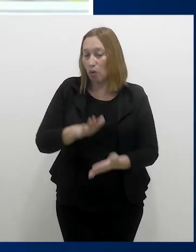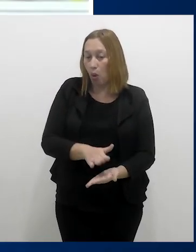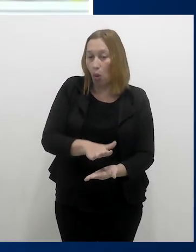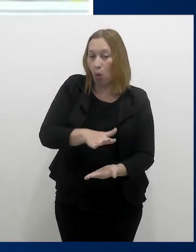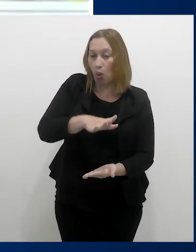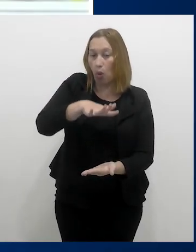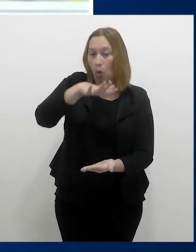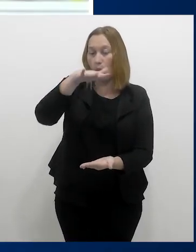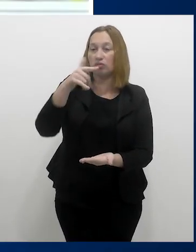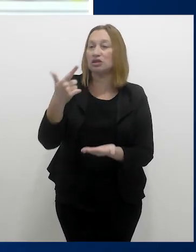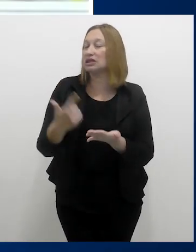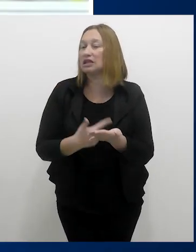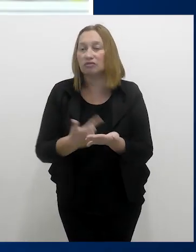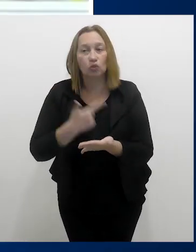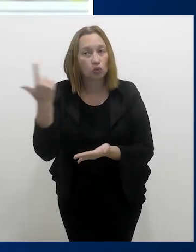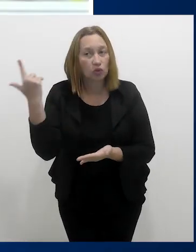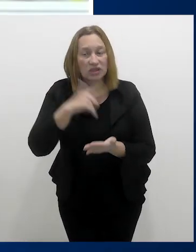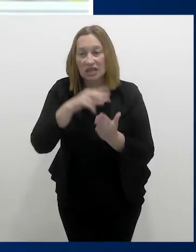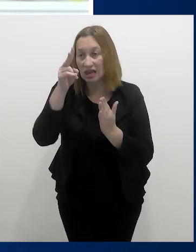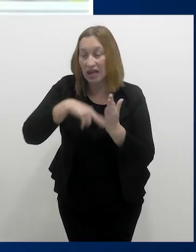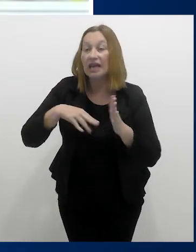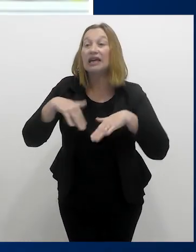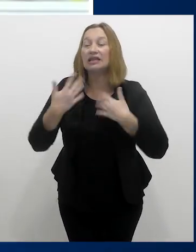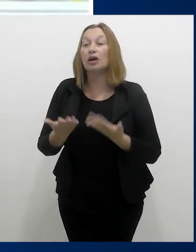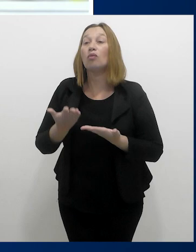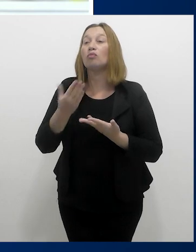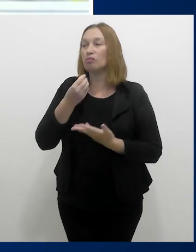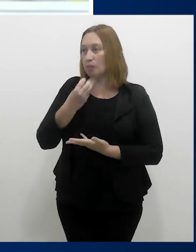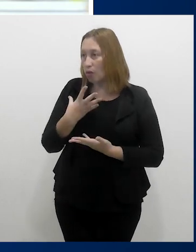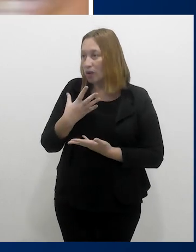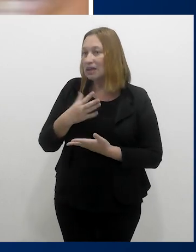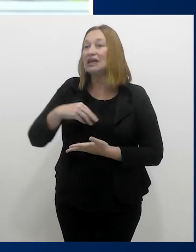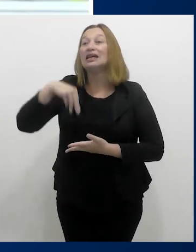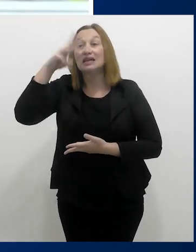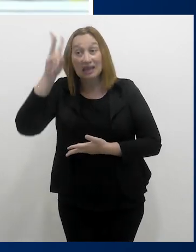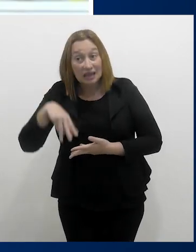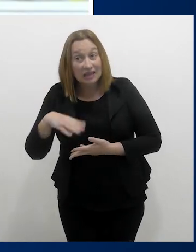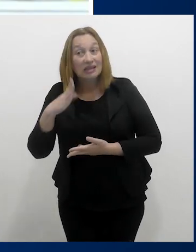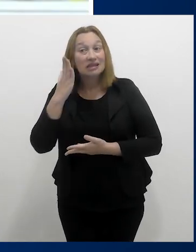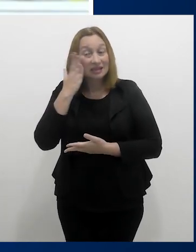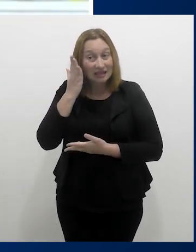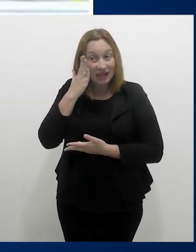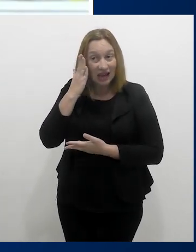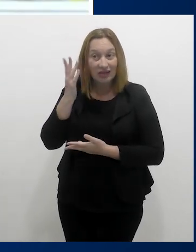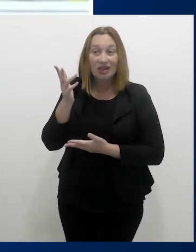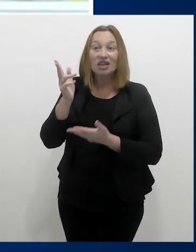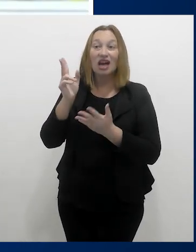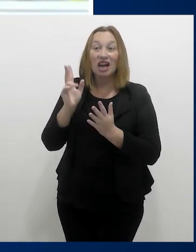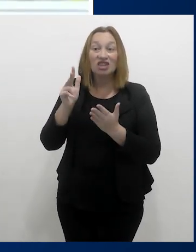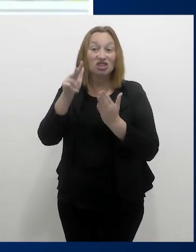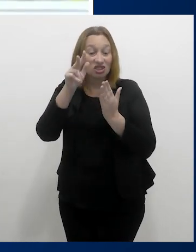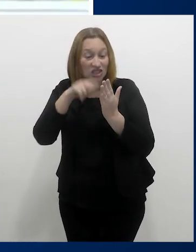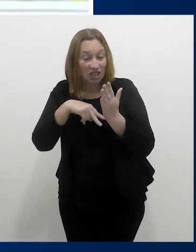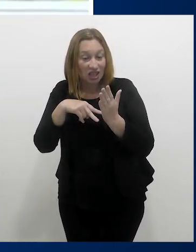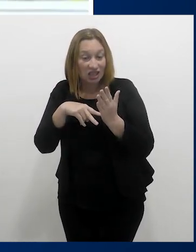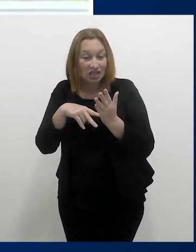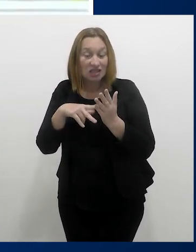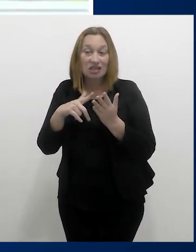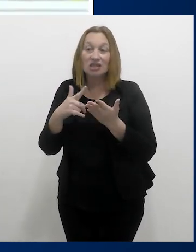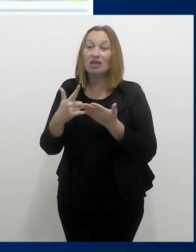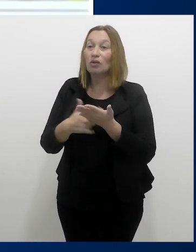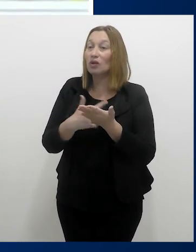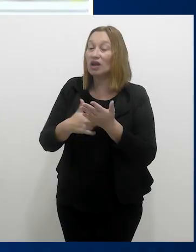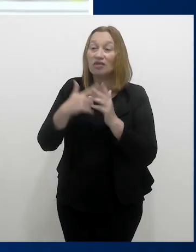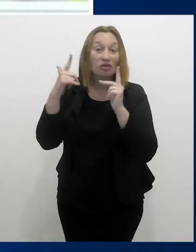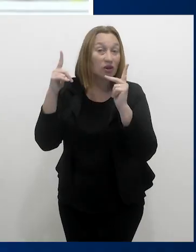uma pilha de livro e ninguém conseguia ler. Aí nós falamos assim: bom, quem sabe se a gente lesse o mesmo livro?